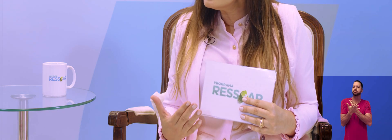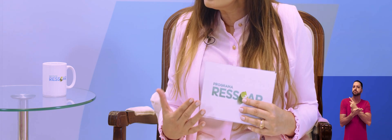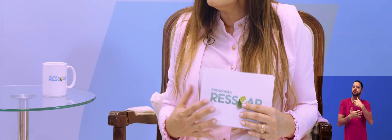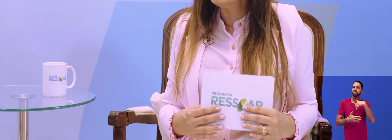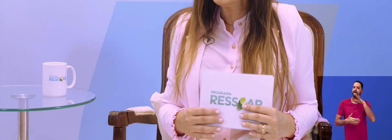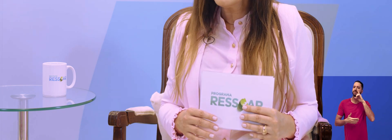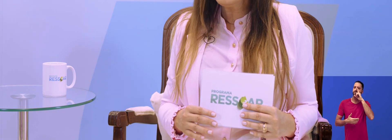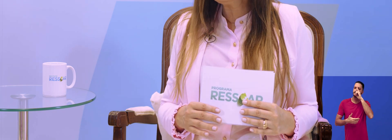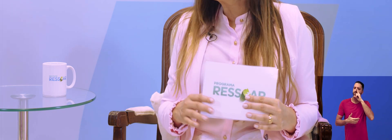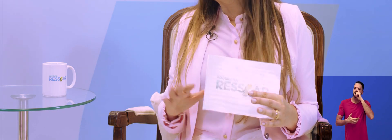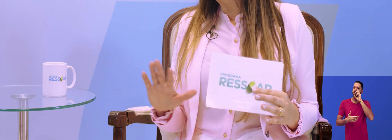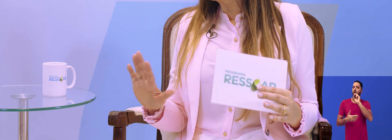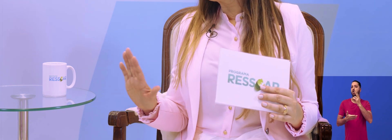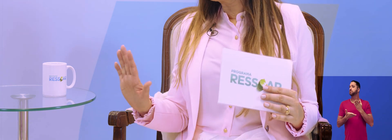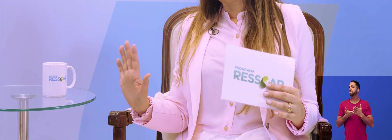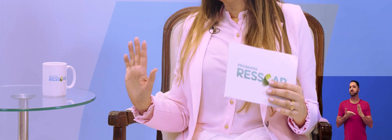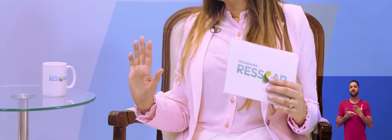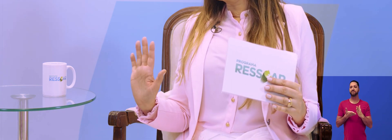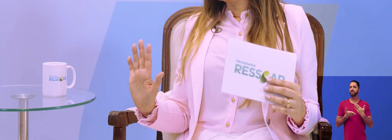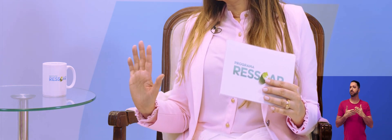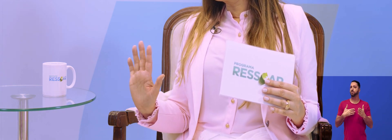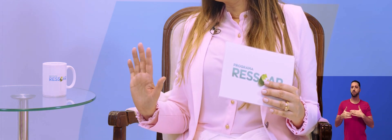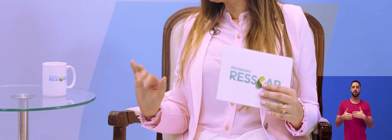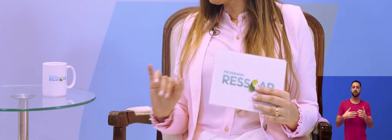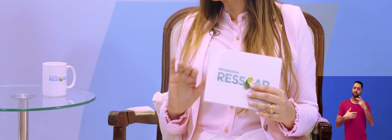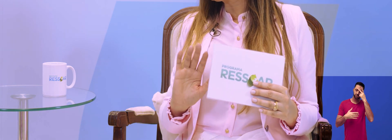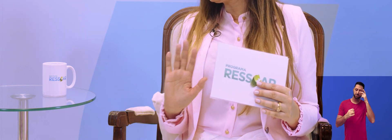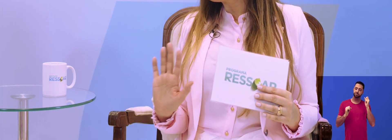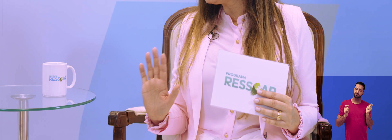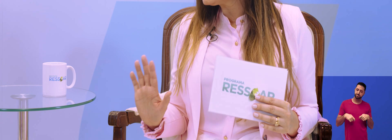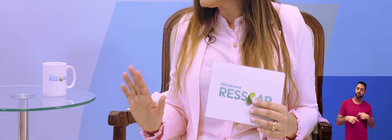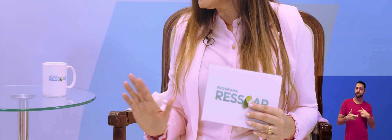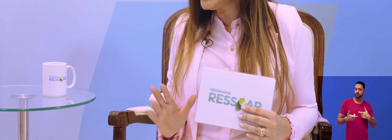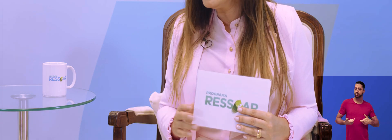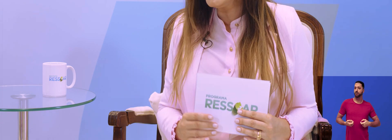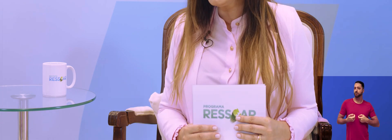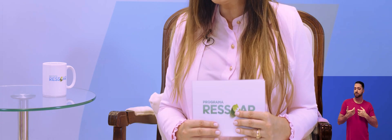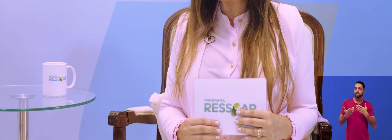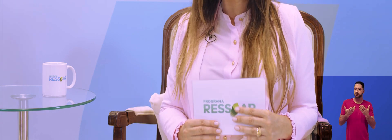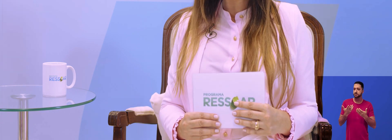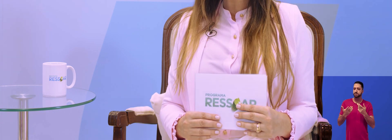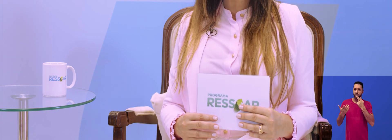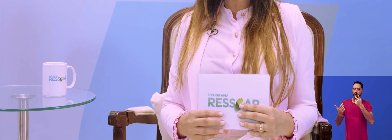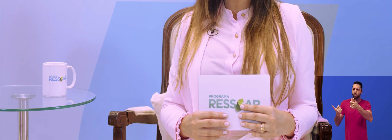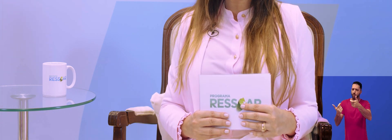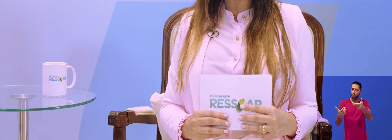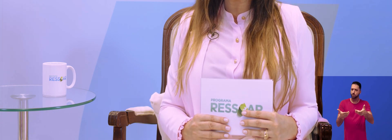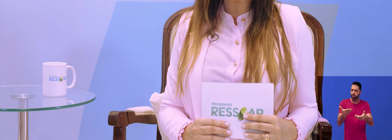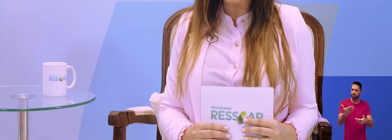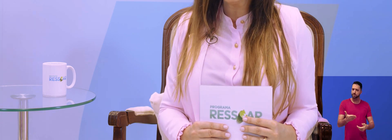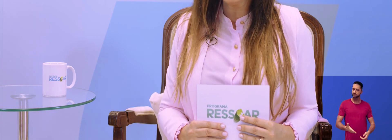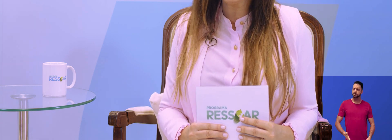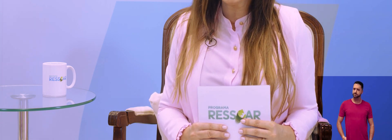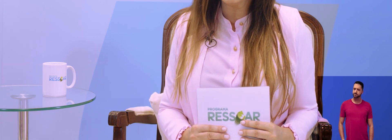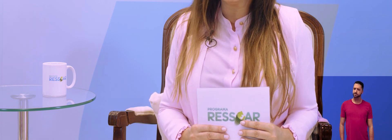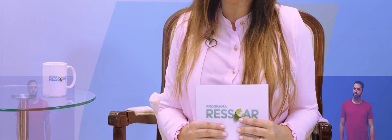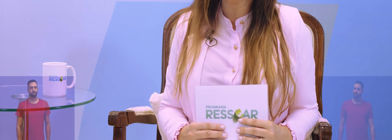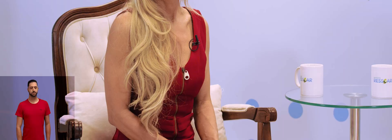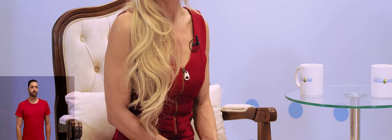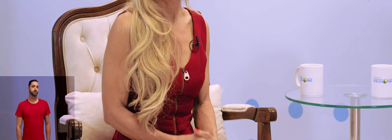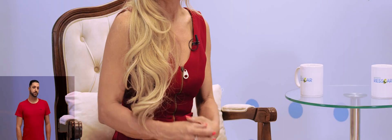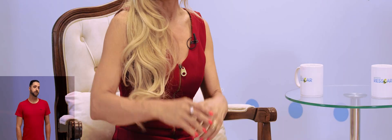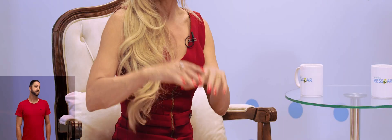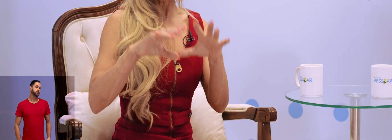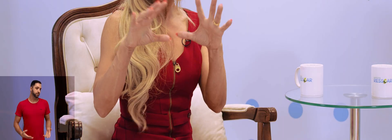de risco, ou se não tem nada a ver isso, qualquer pessoa tá no risco, queria que você falasse isso pra